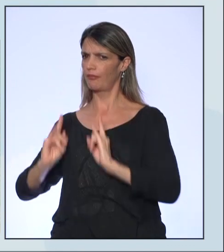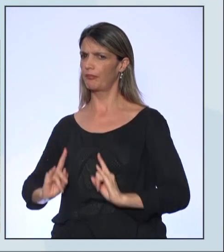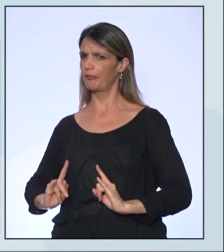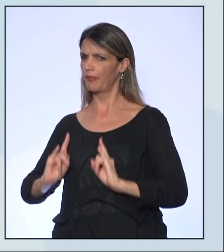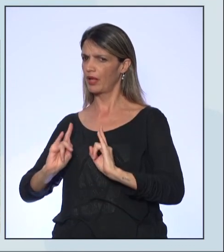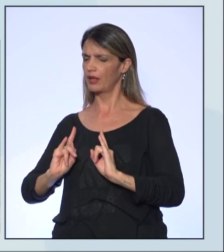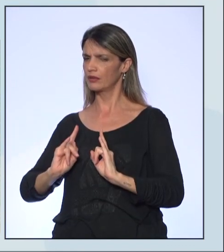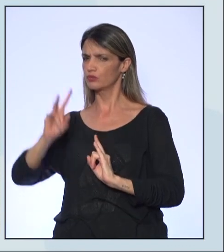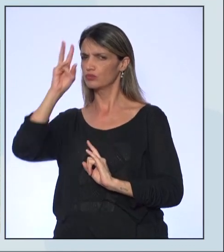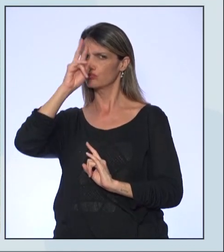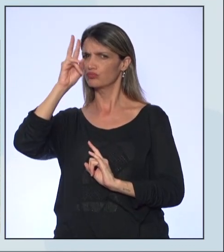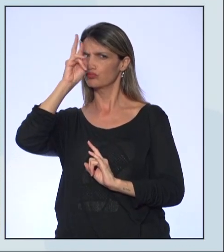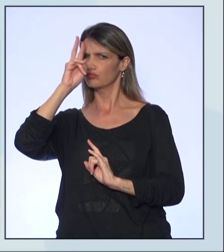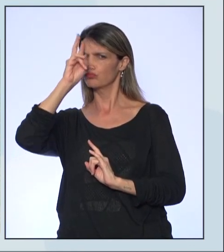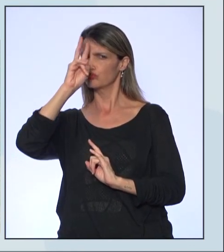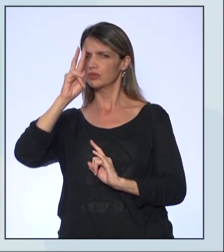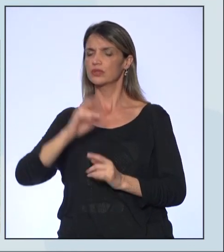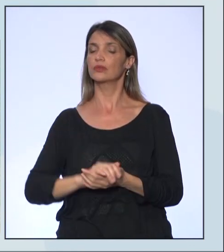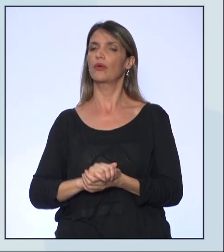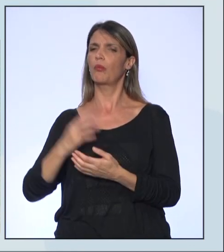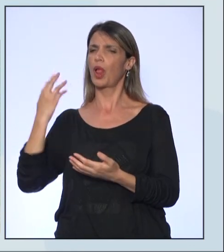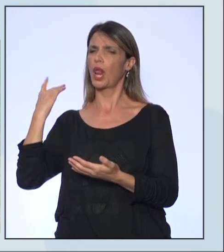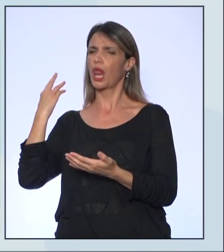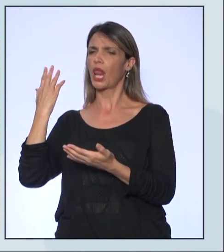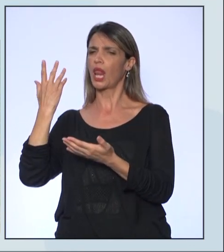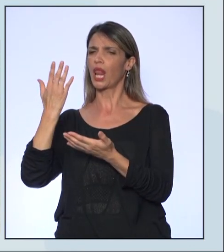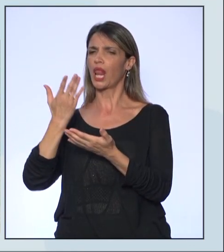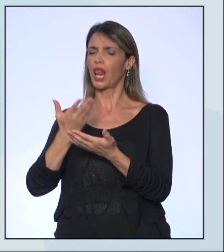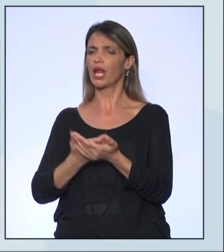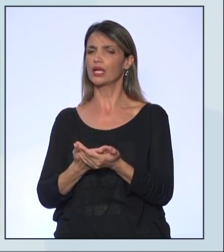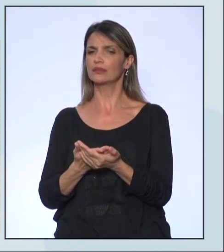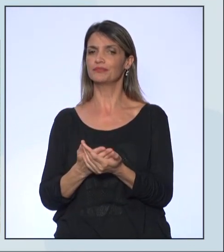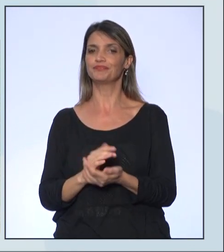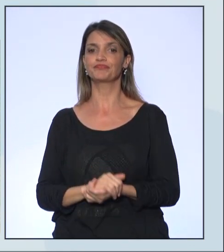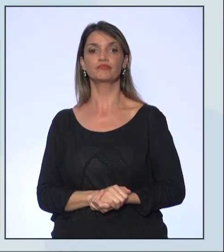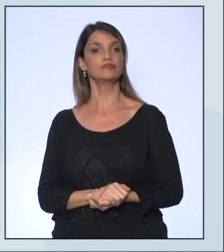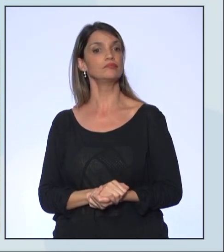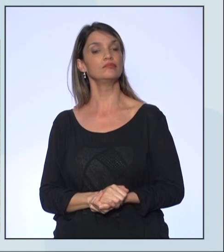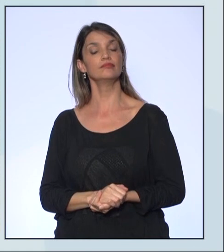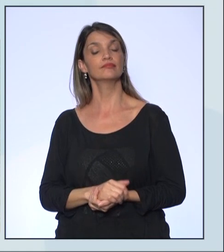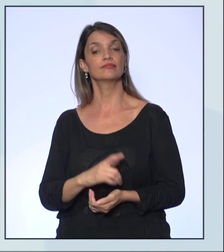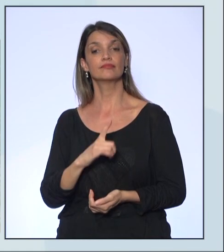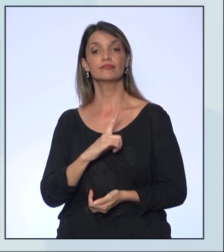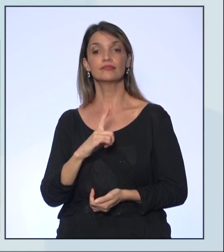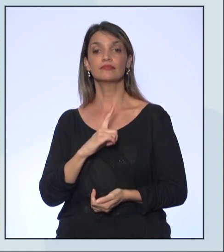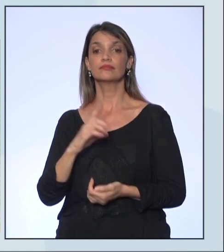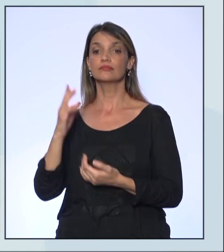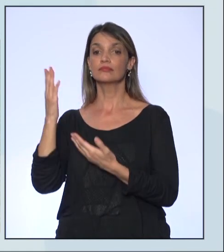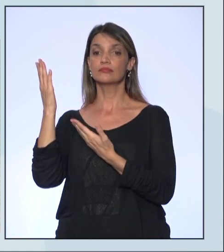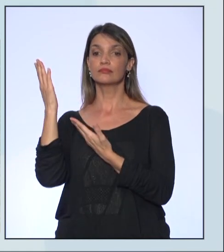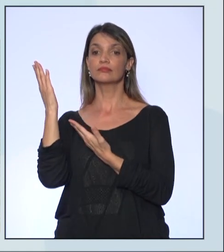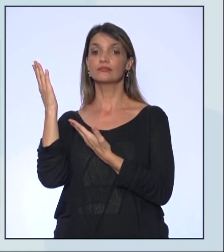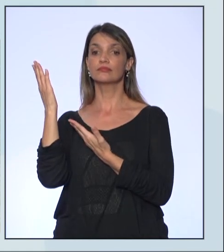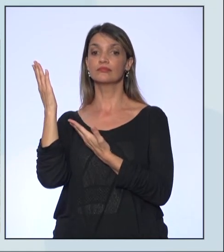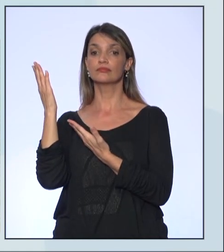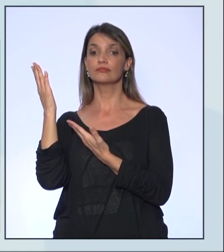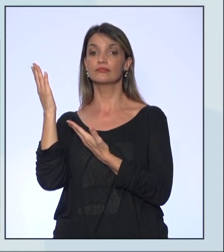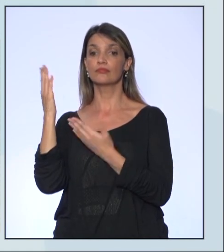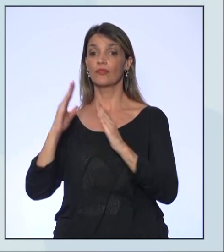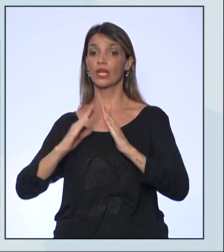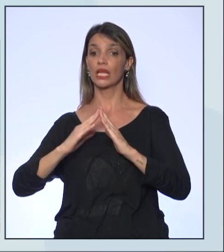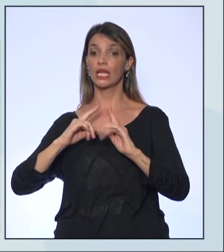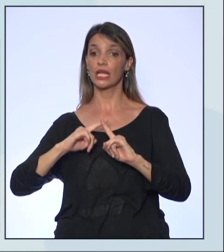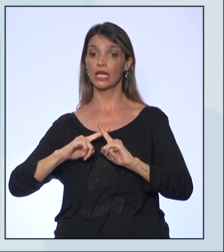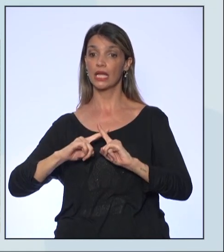tá? Nas imagens. E, né, olha só, nós temos aí então uma capela, uma